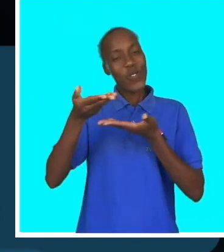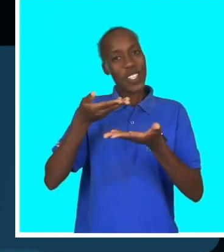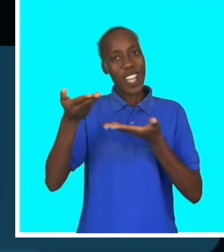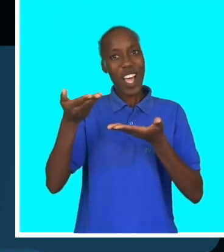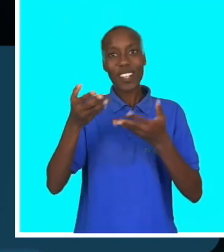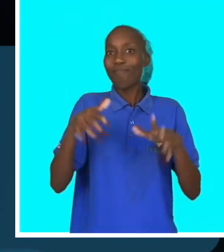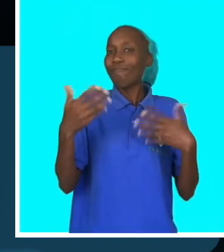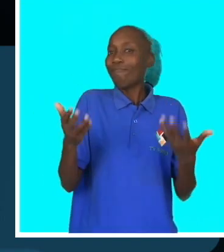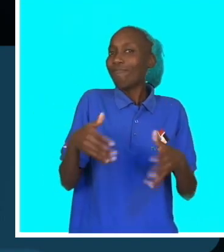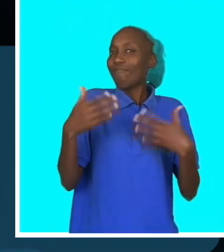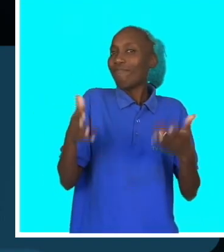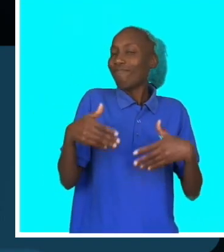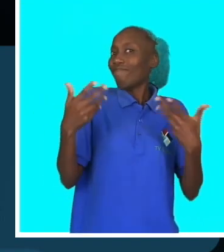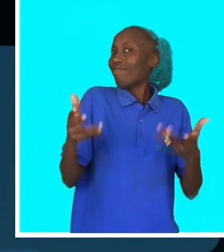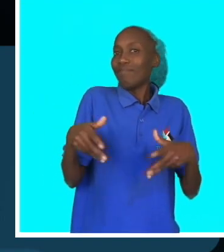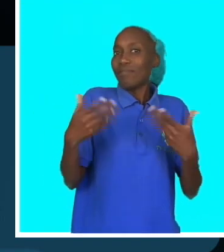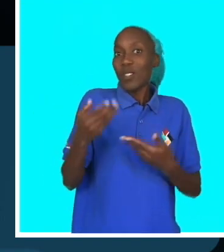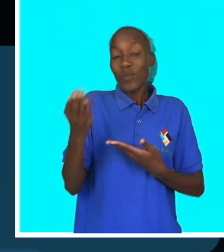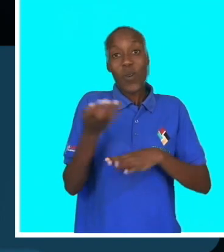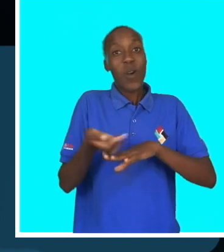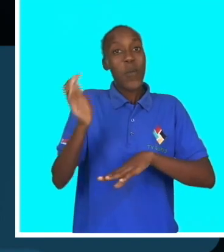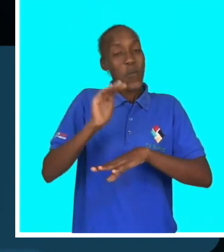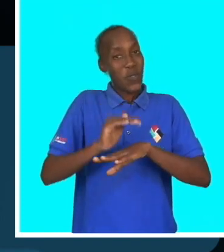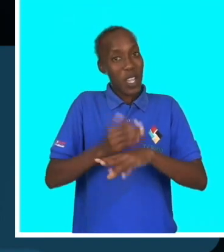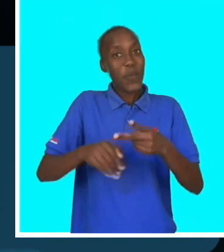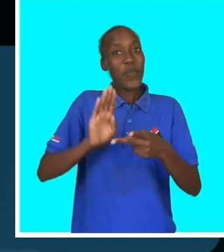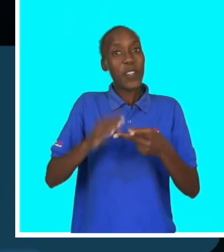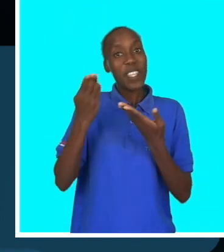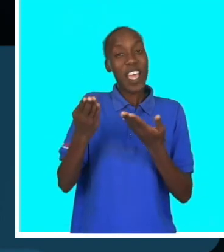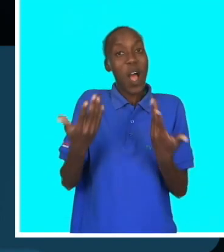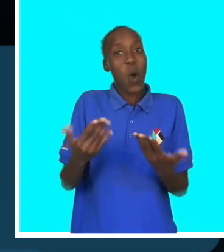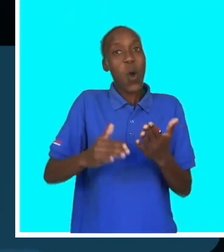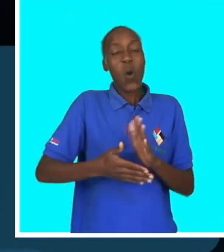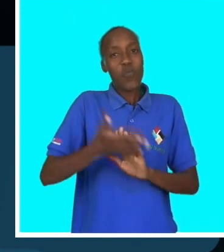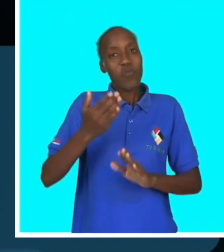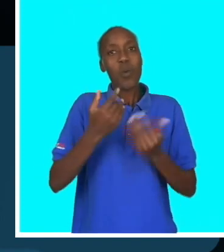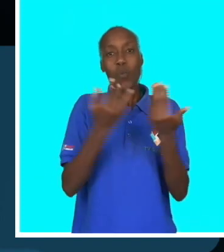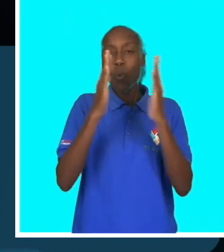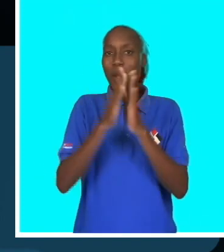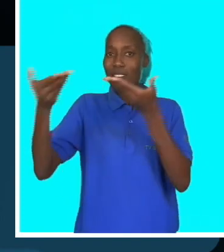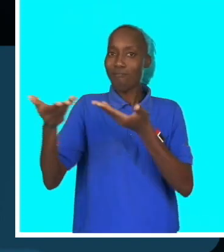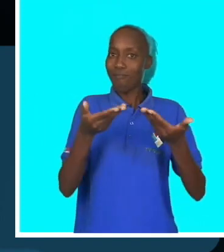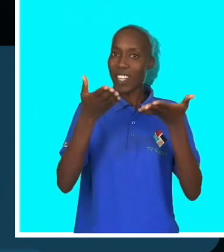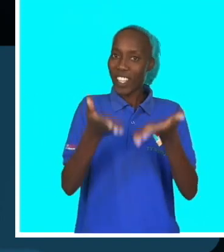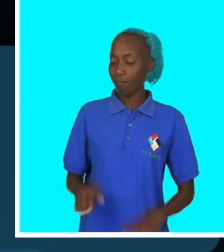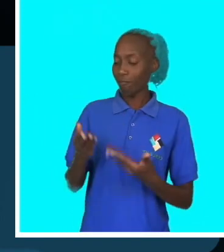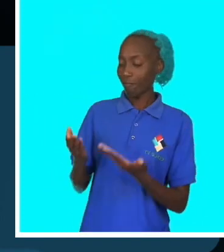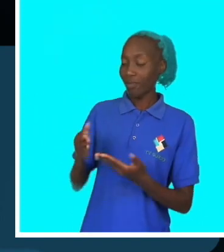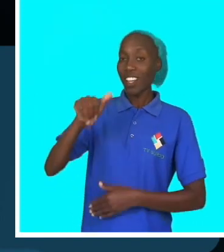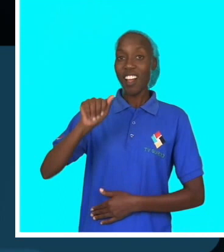em torno da sua carreira, não só, e desde já agradecer a sua presença